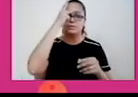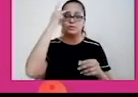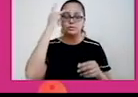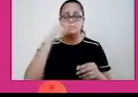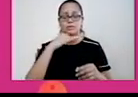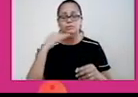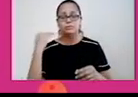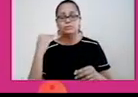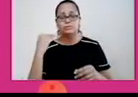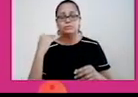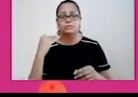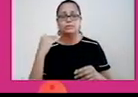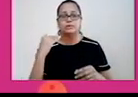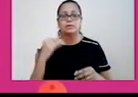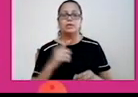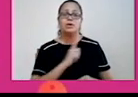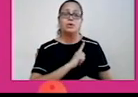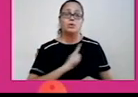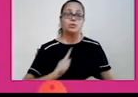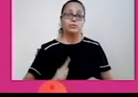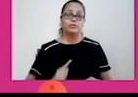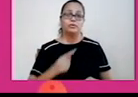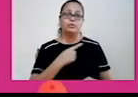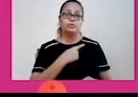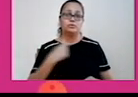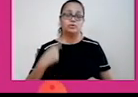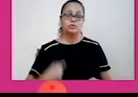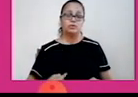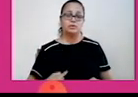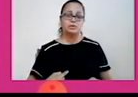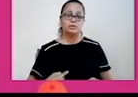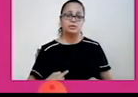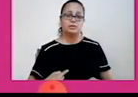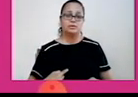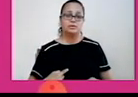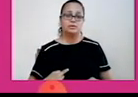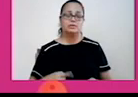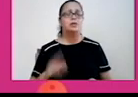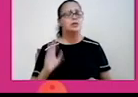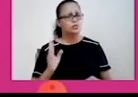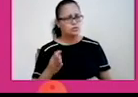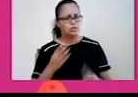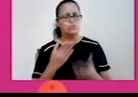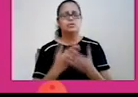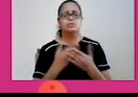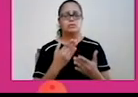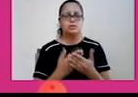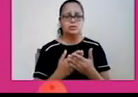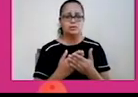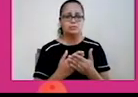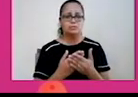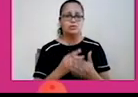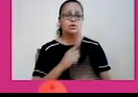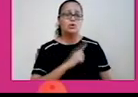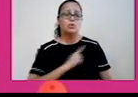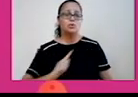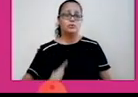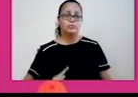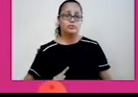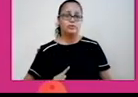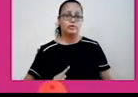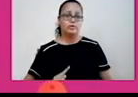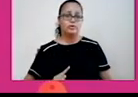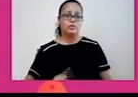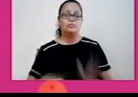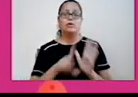de mortalidade. O governo chinês ele implementou, a gente já estudou isso, tá? Ele implementou uma política do filho único,